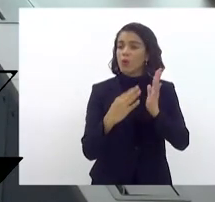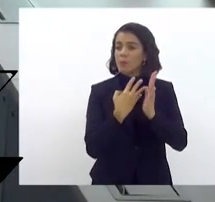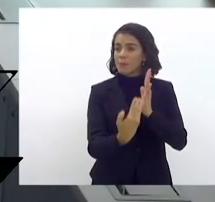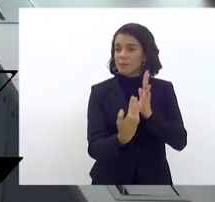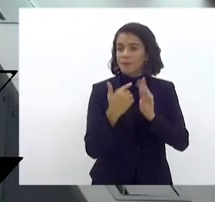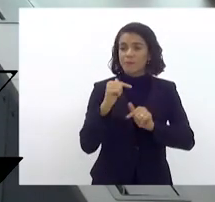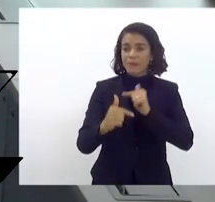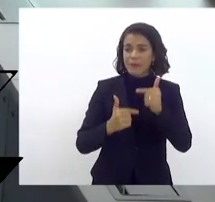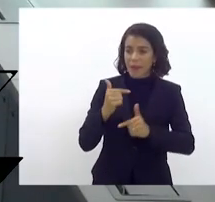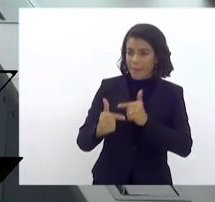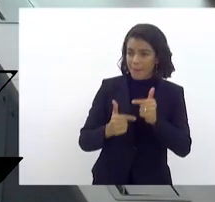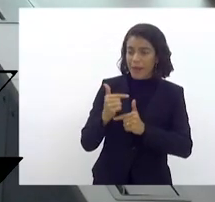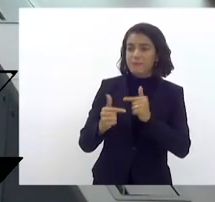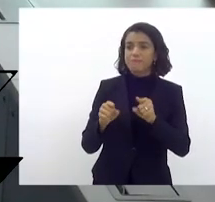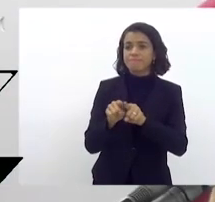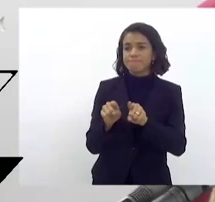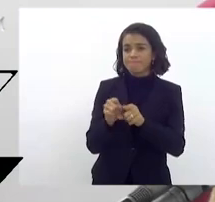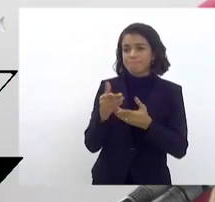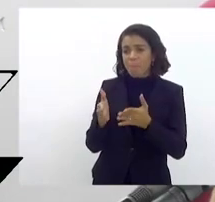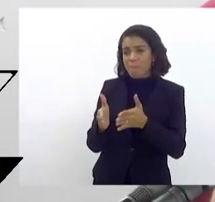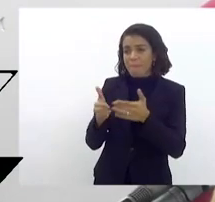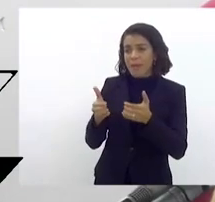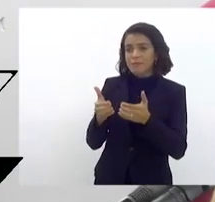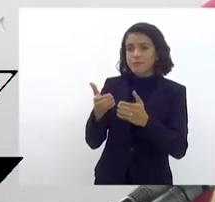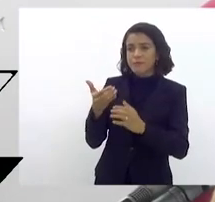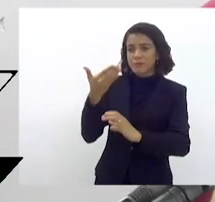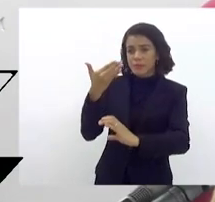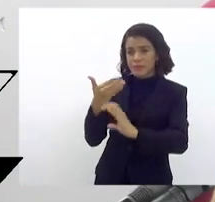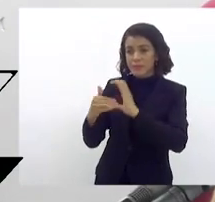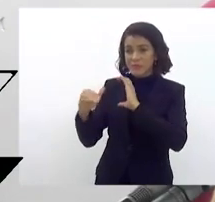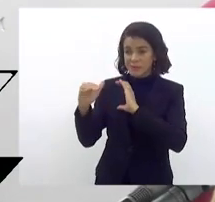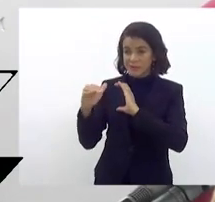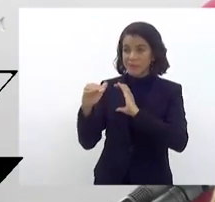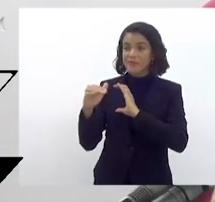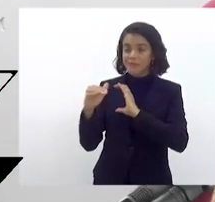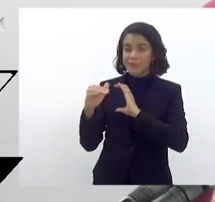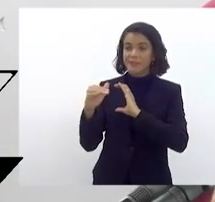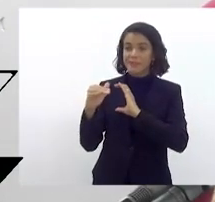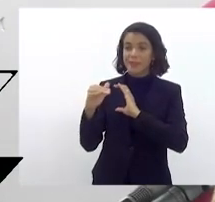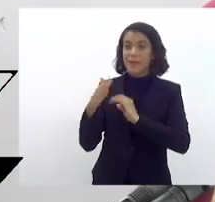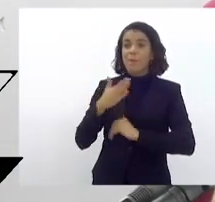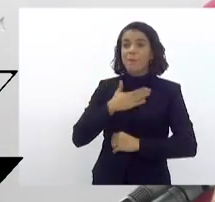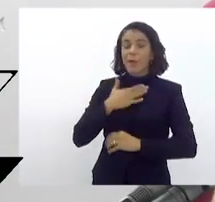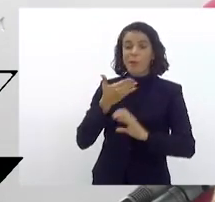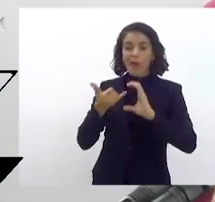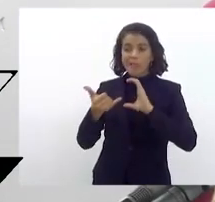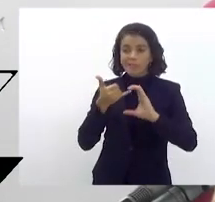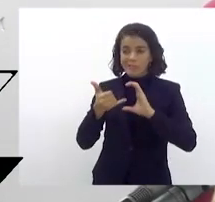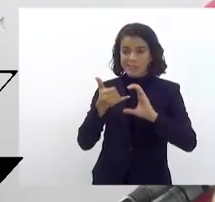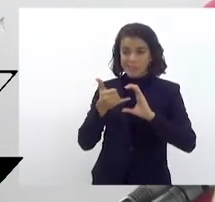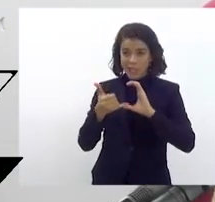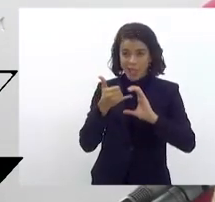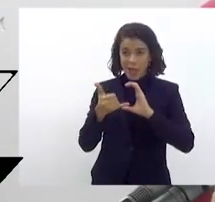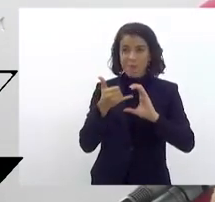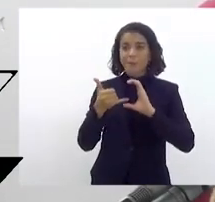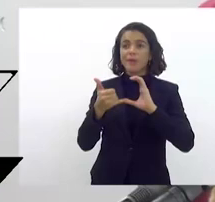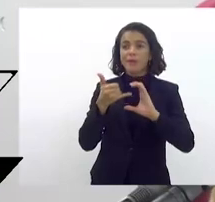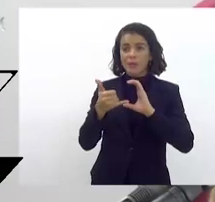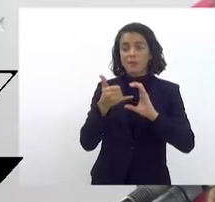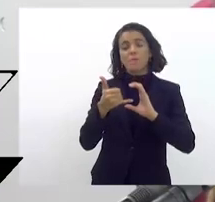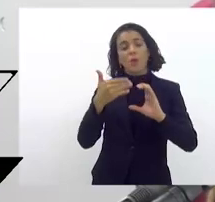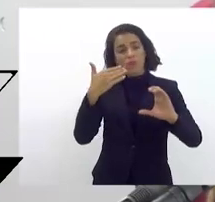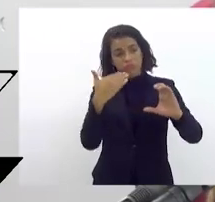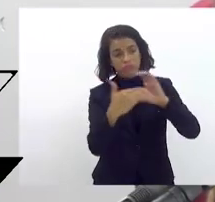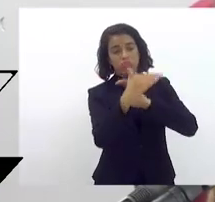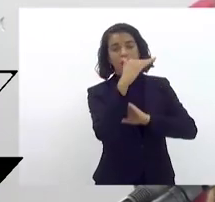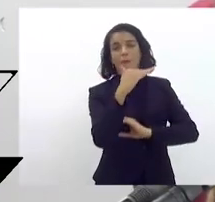e peço também que envie para o meu WhatsApp possa enviar para